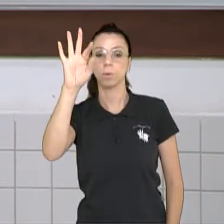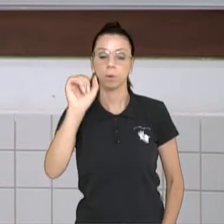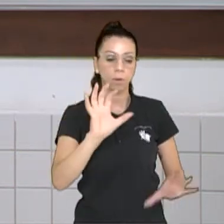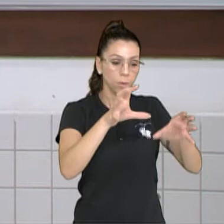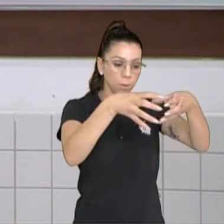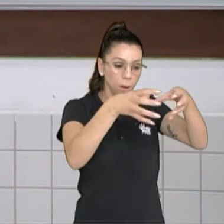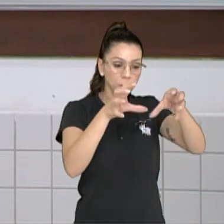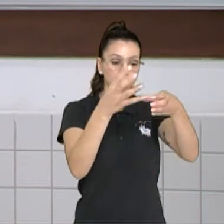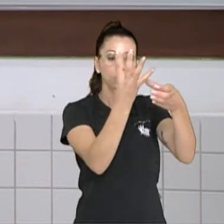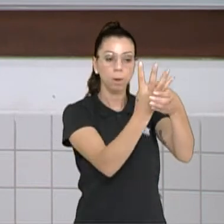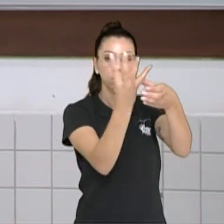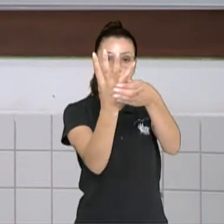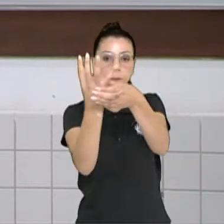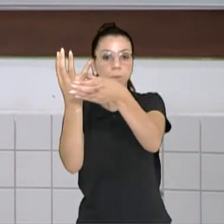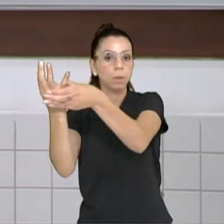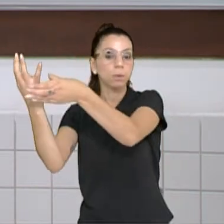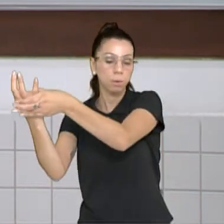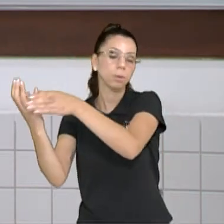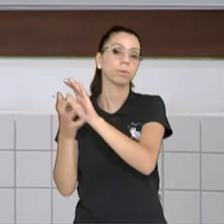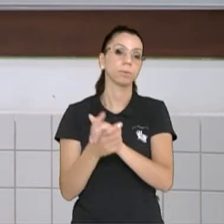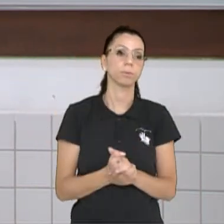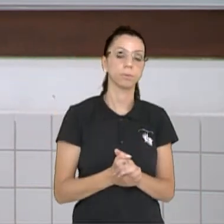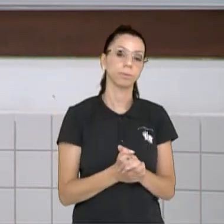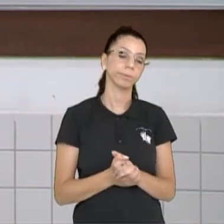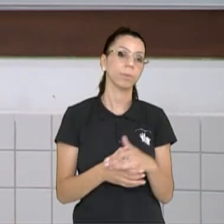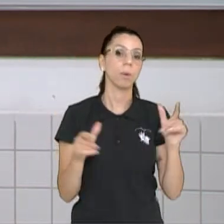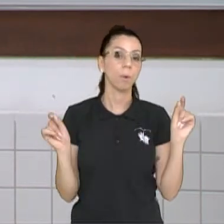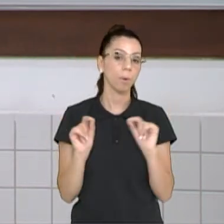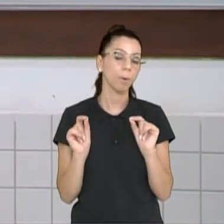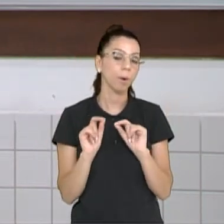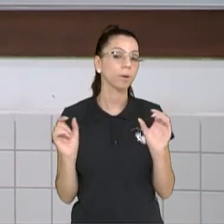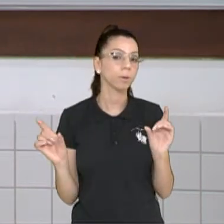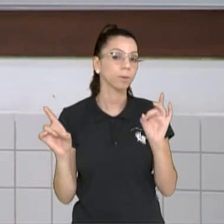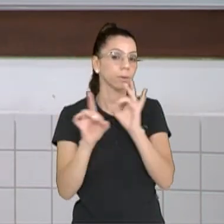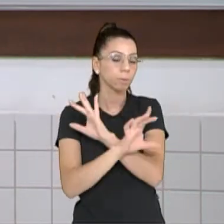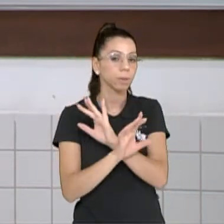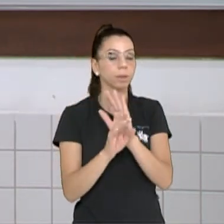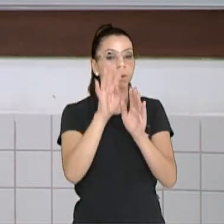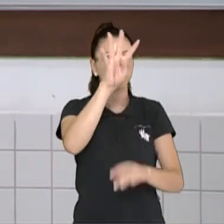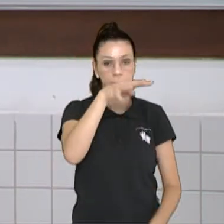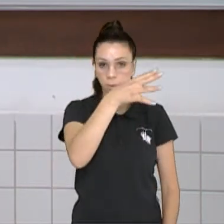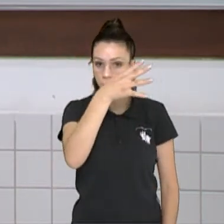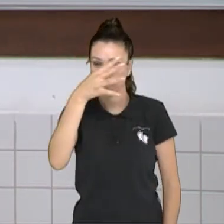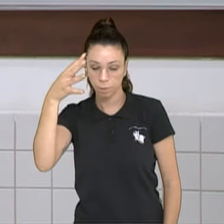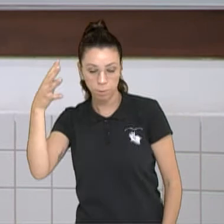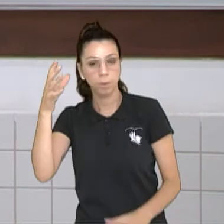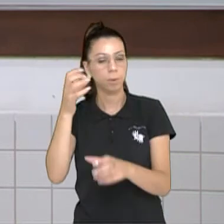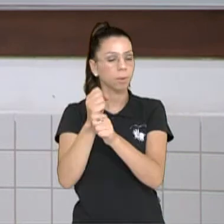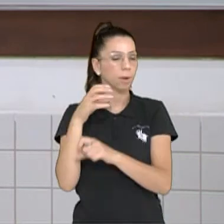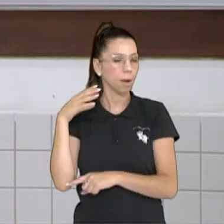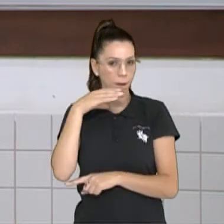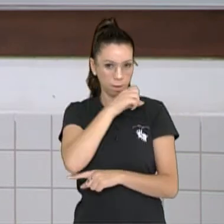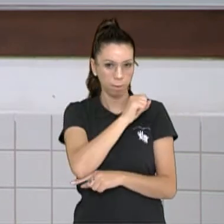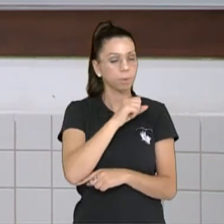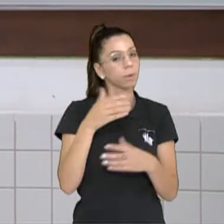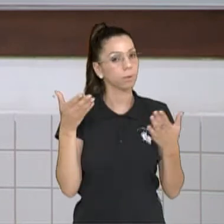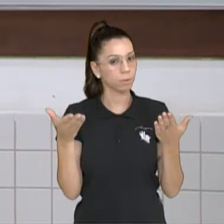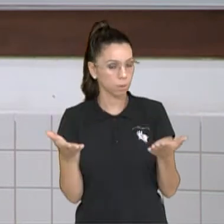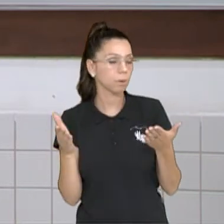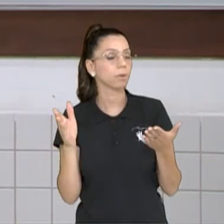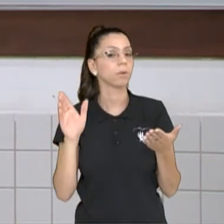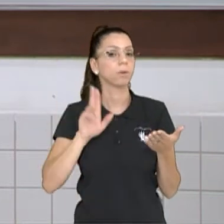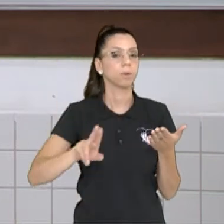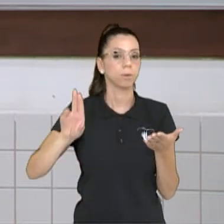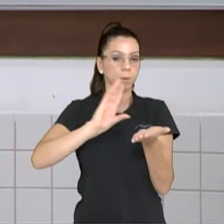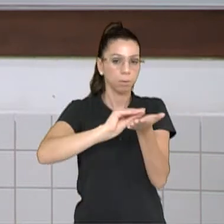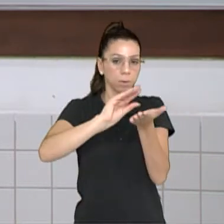4 elementos. Então, bora lá completar aqui essa tabela, o mesmo cálculo rapidinho, agora já usando os